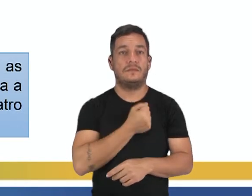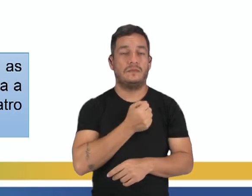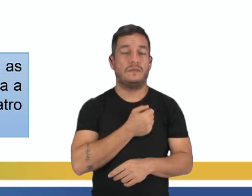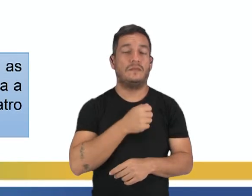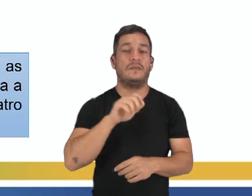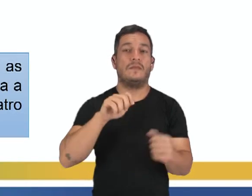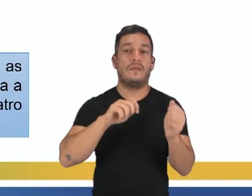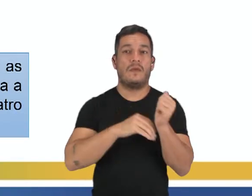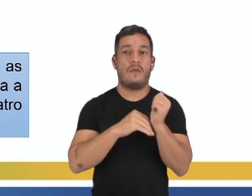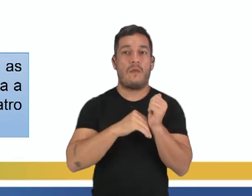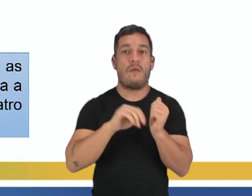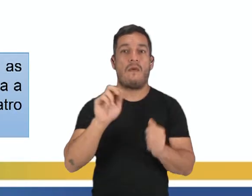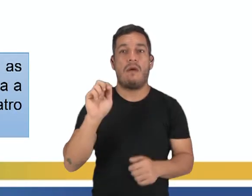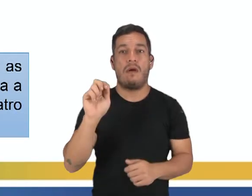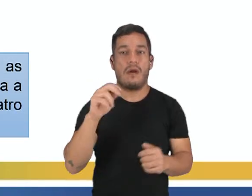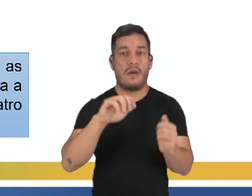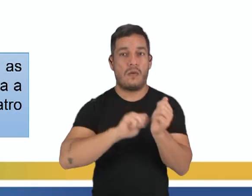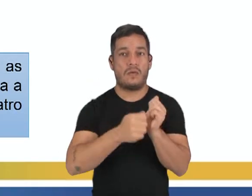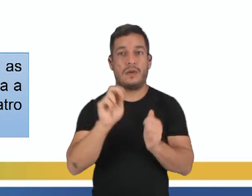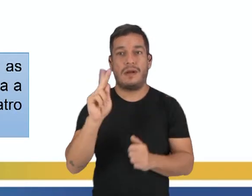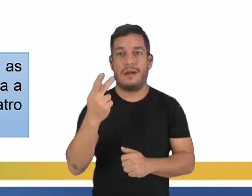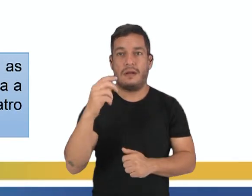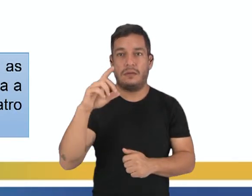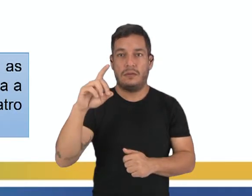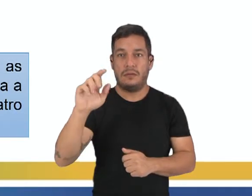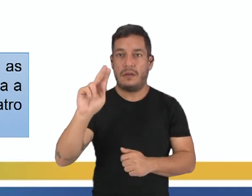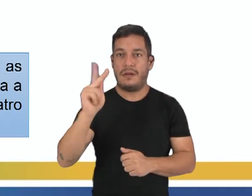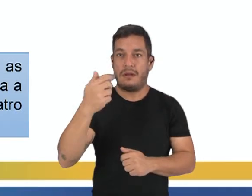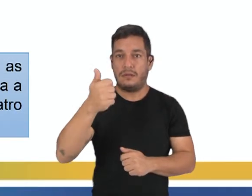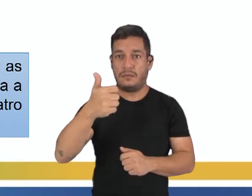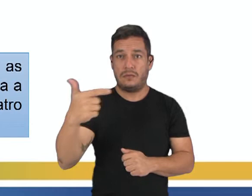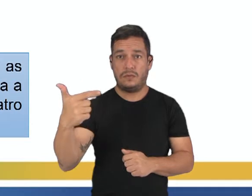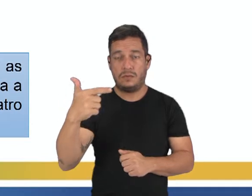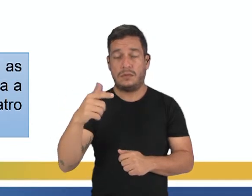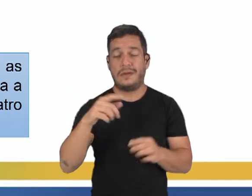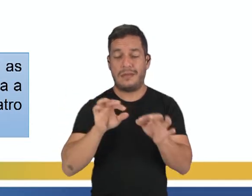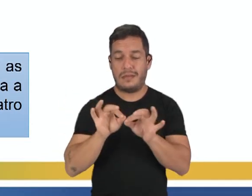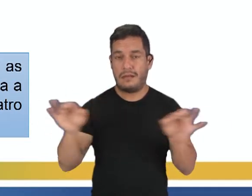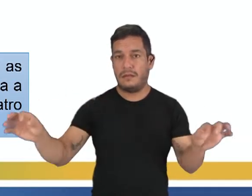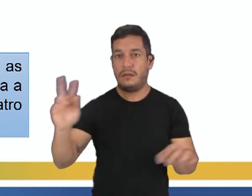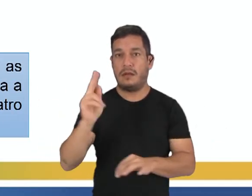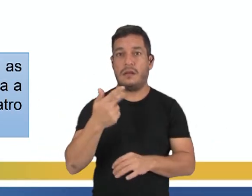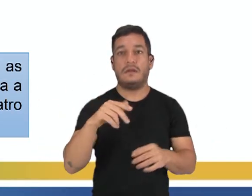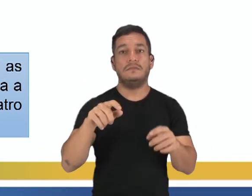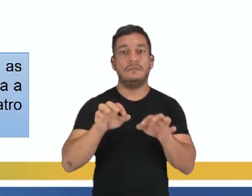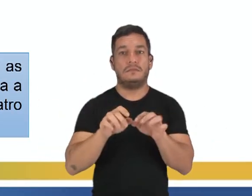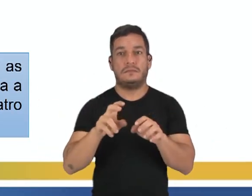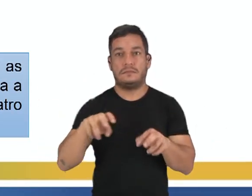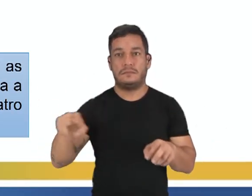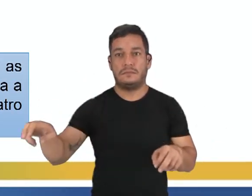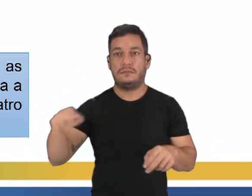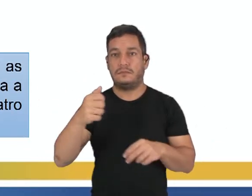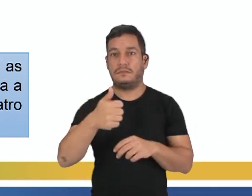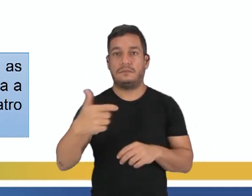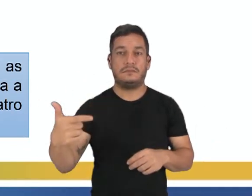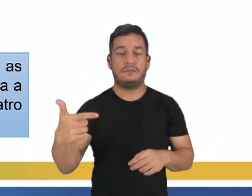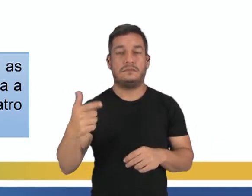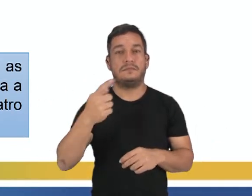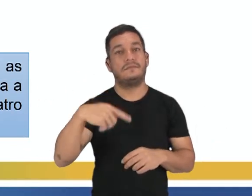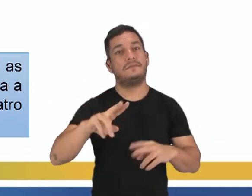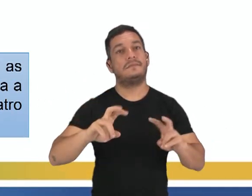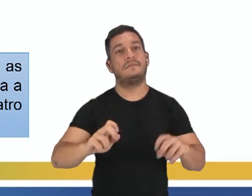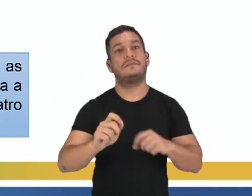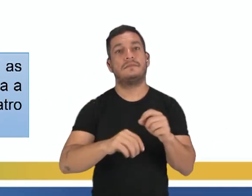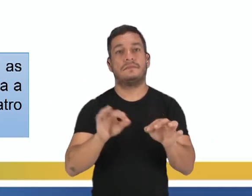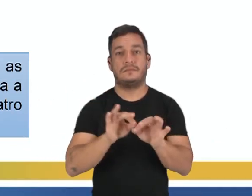H12 indica a cadeira localizada na linha H e coluna 12. Então, observem aí, pessoal. A